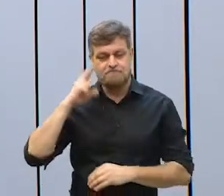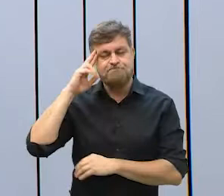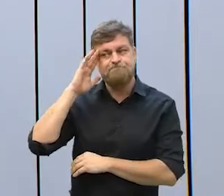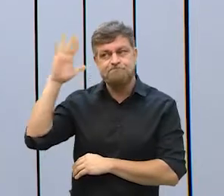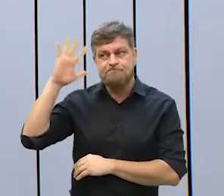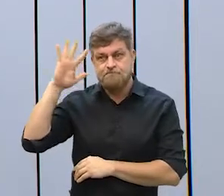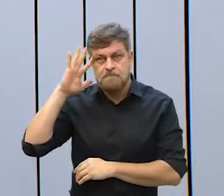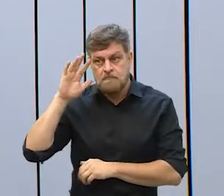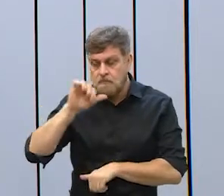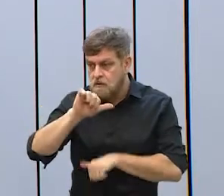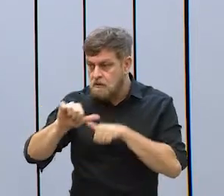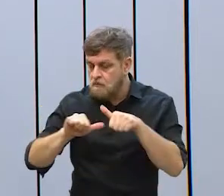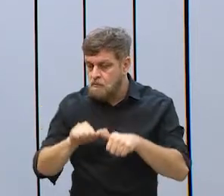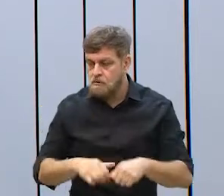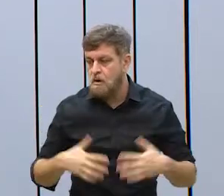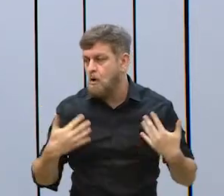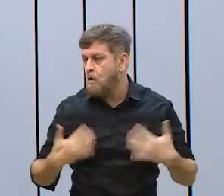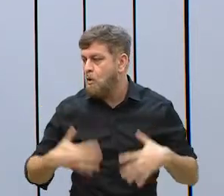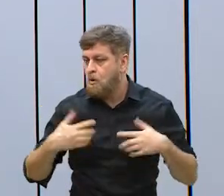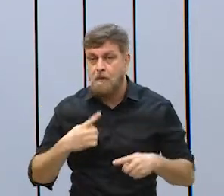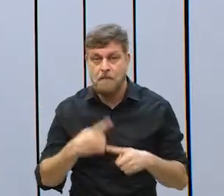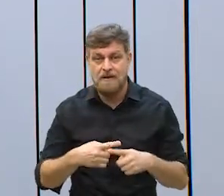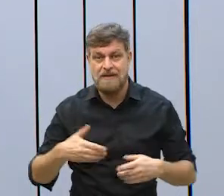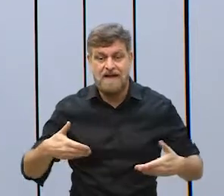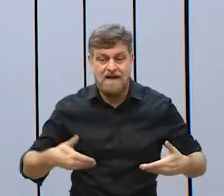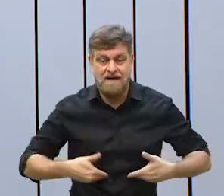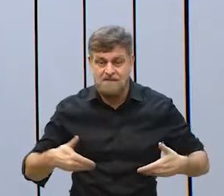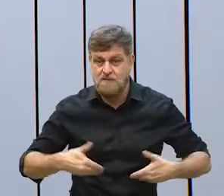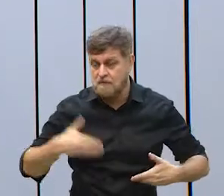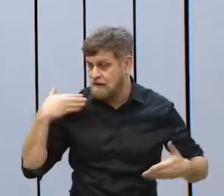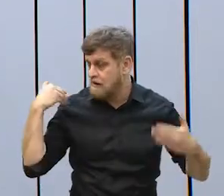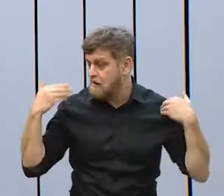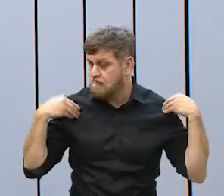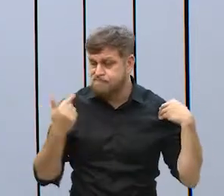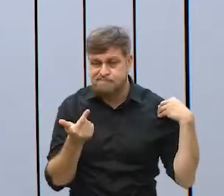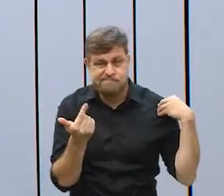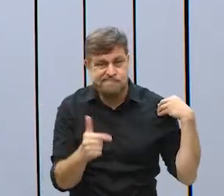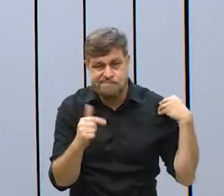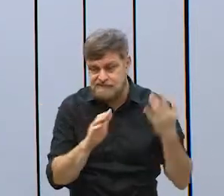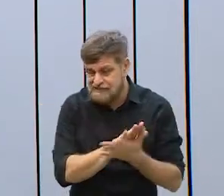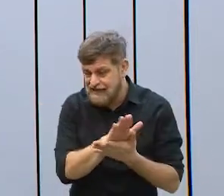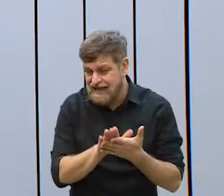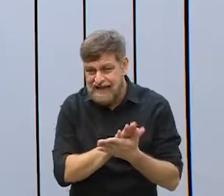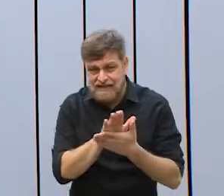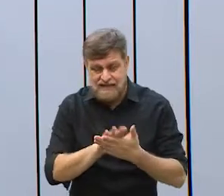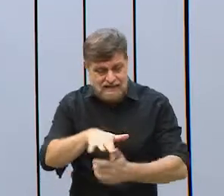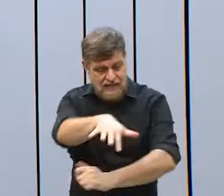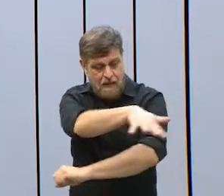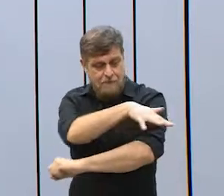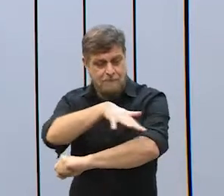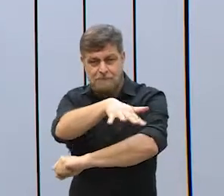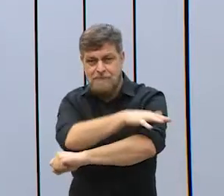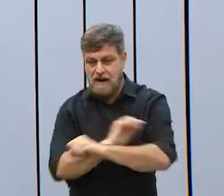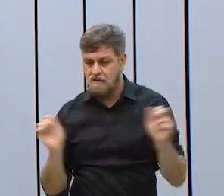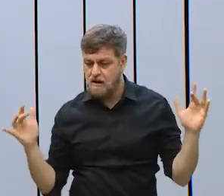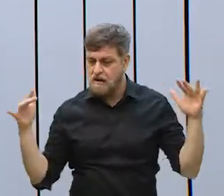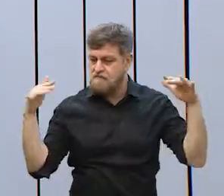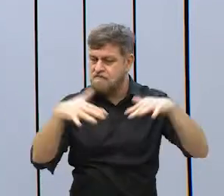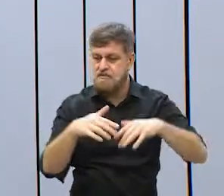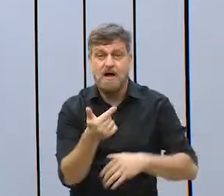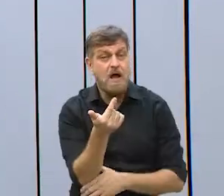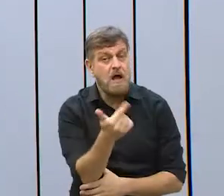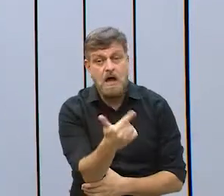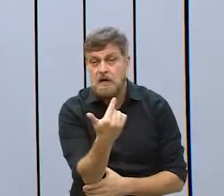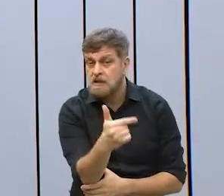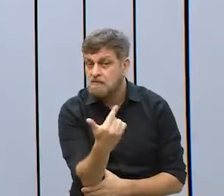tornando um pesadelo. Porque aí vem a fome, vem a falta de lazer, que até hoje não foi aprovado o parque lá do Bassoli, né, a área de